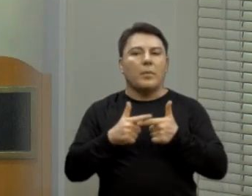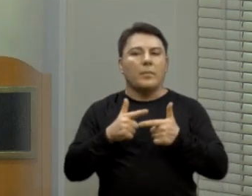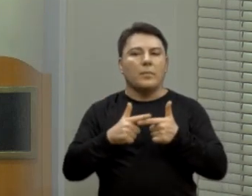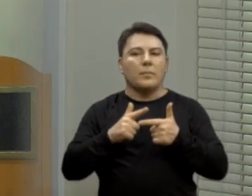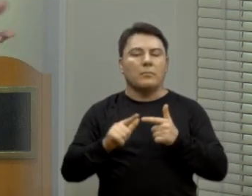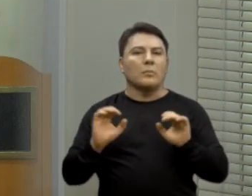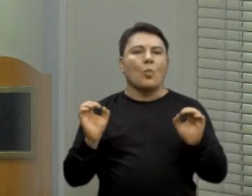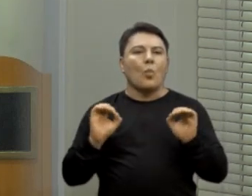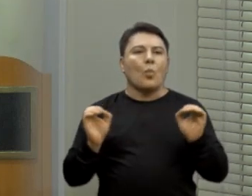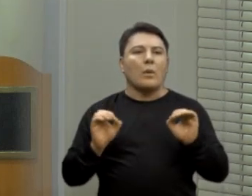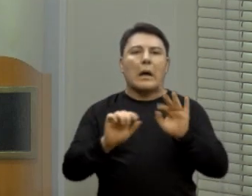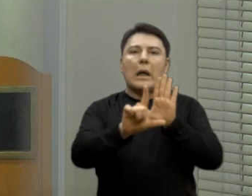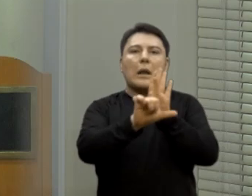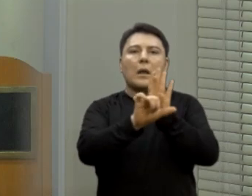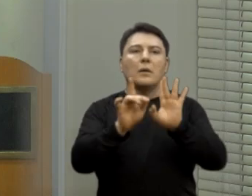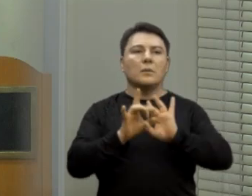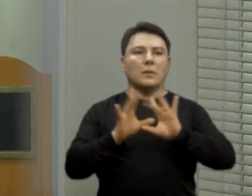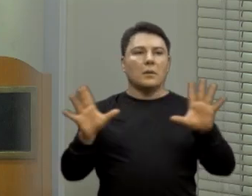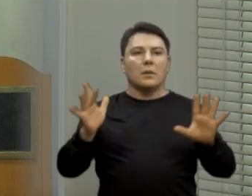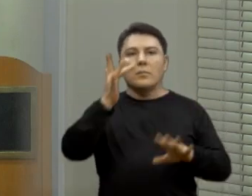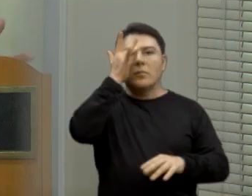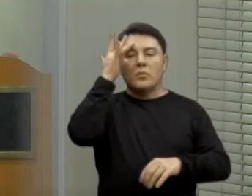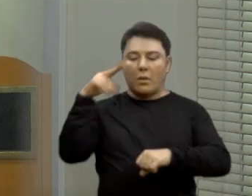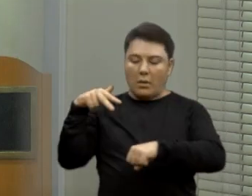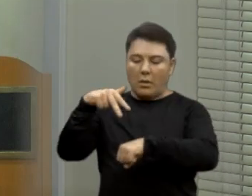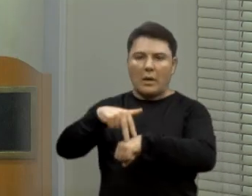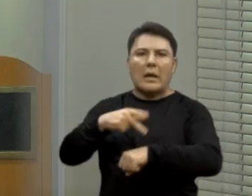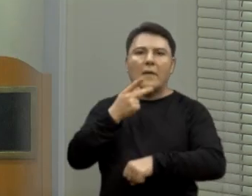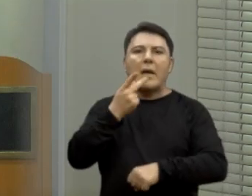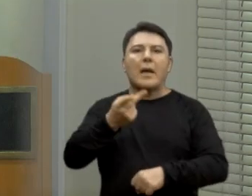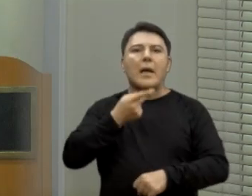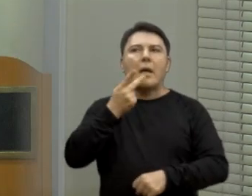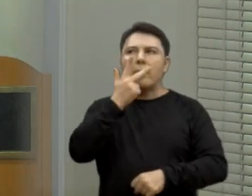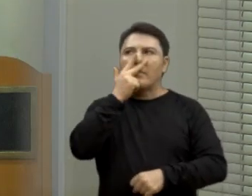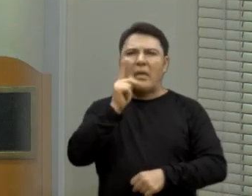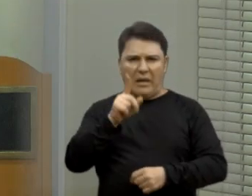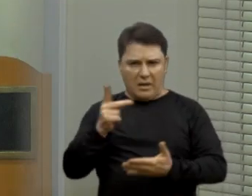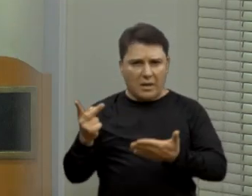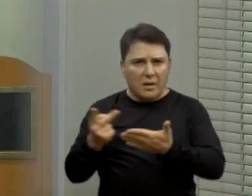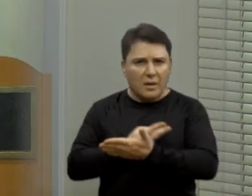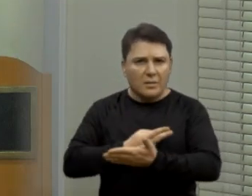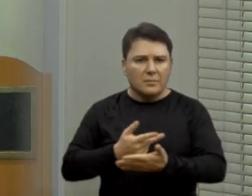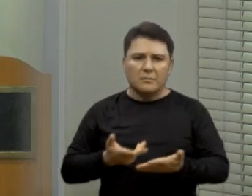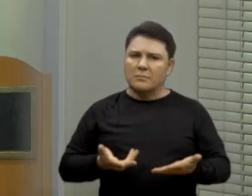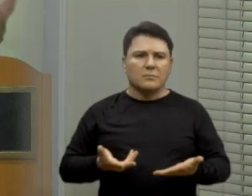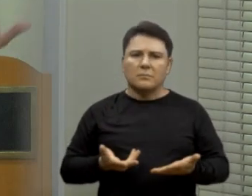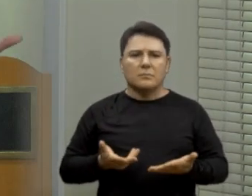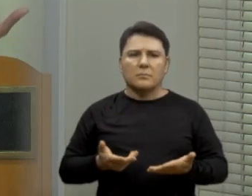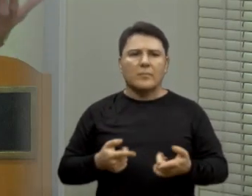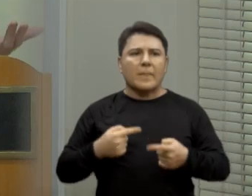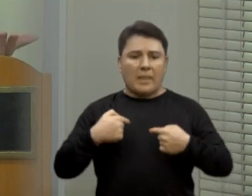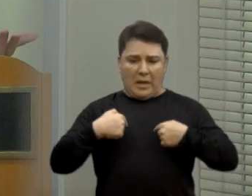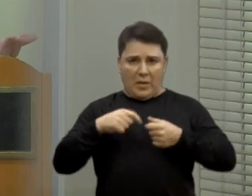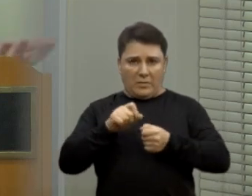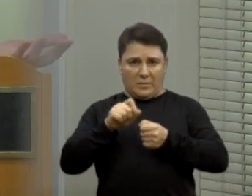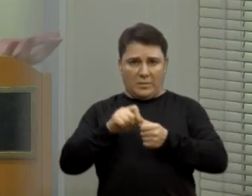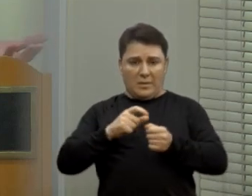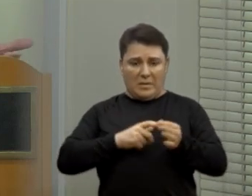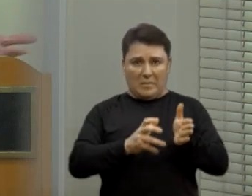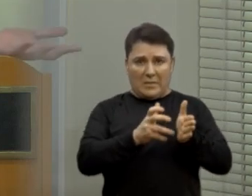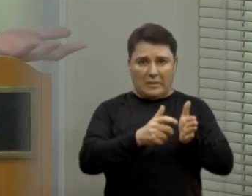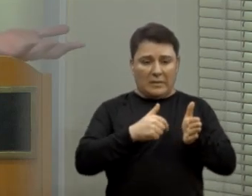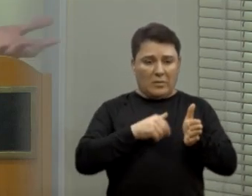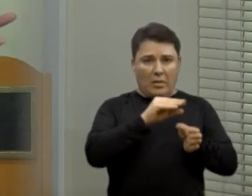lei deixa? A pessoa usa disso aqui nessa tribuna como se fosse algo errado, como se fosse algo que eu fiz, trocar de